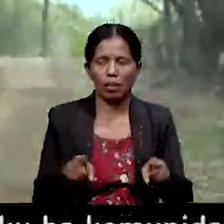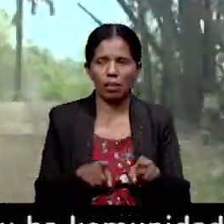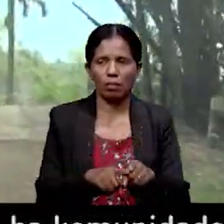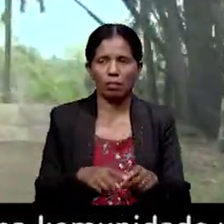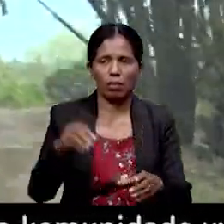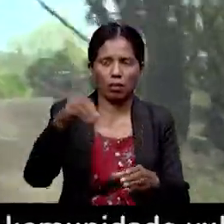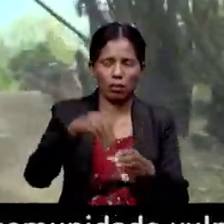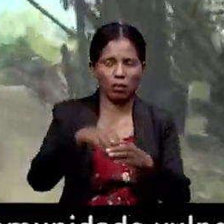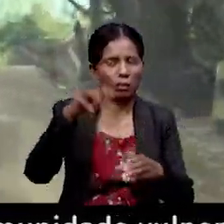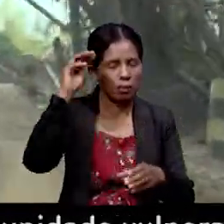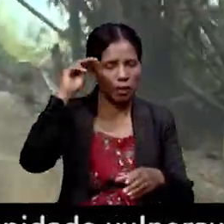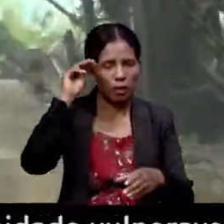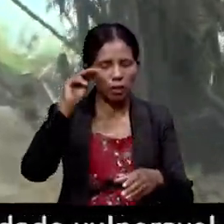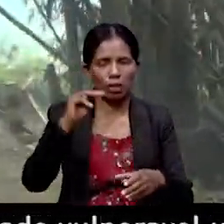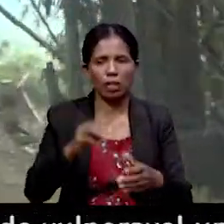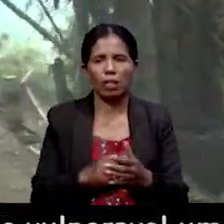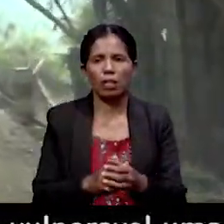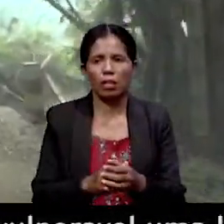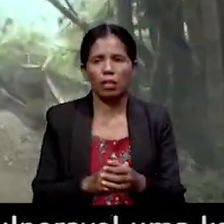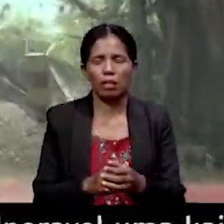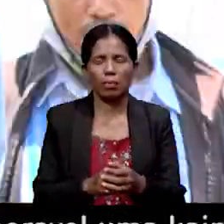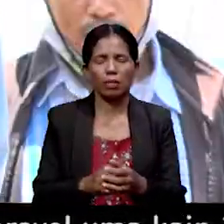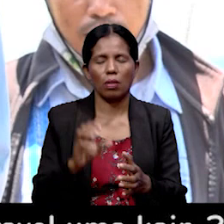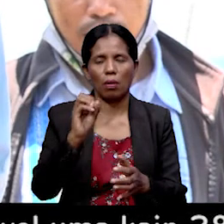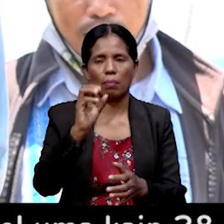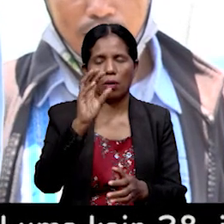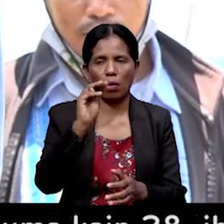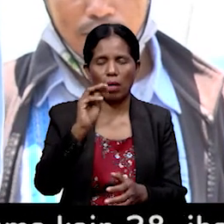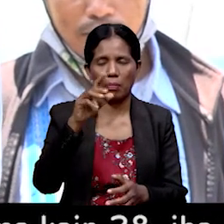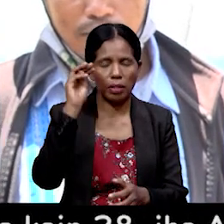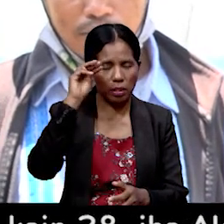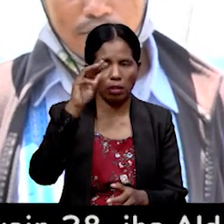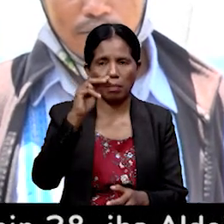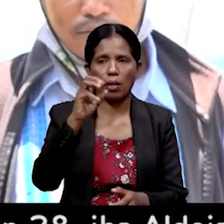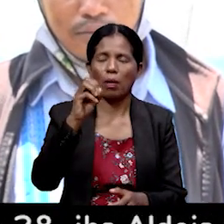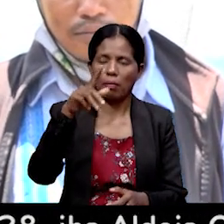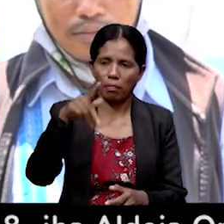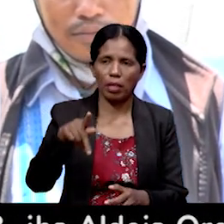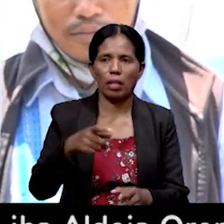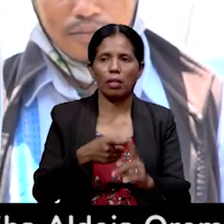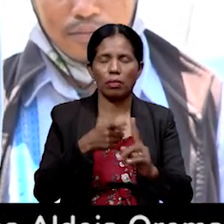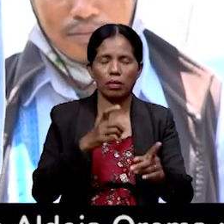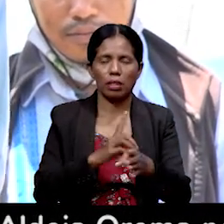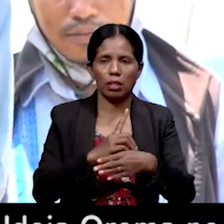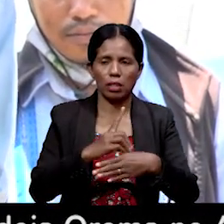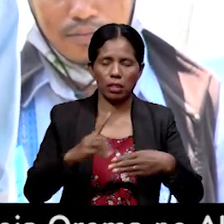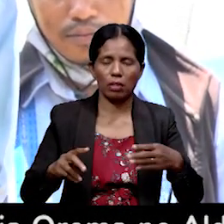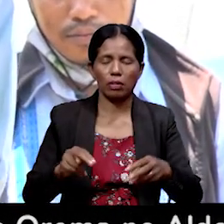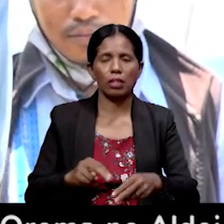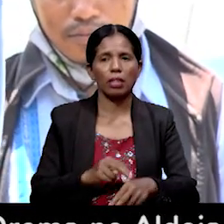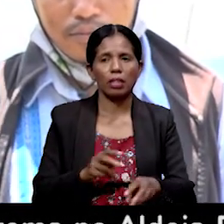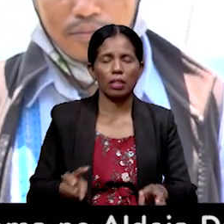inclui ministério das obras públicas lihusi direção nacional estrada